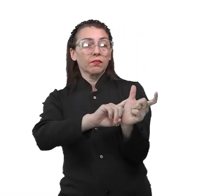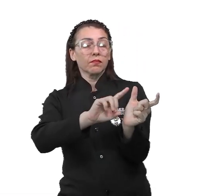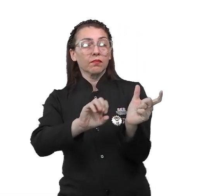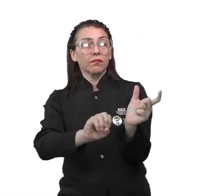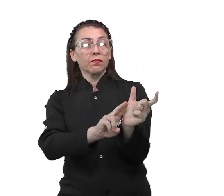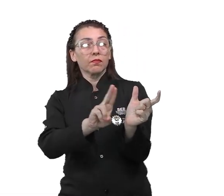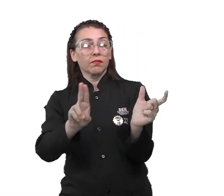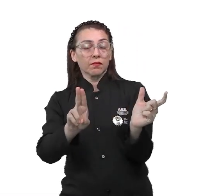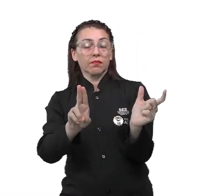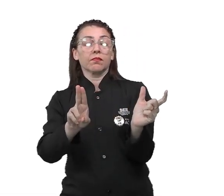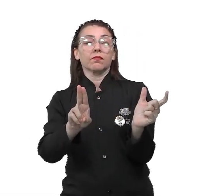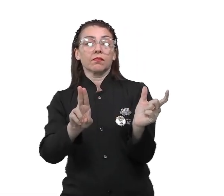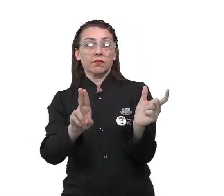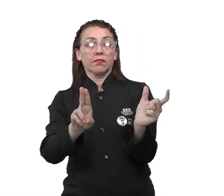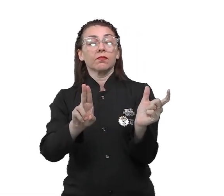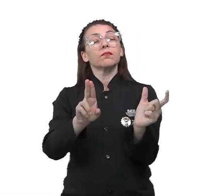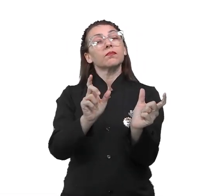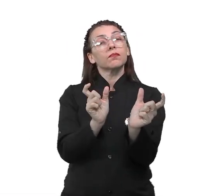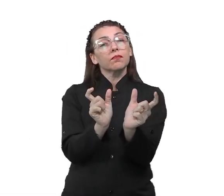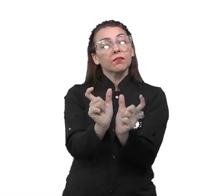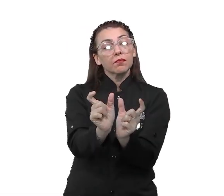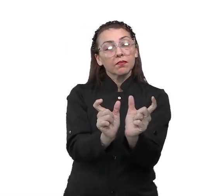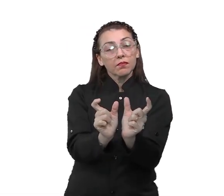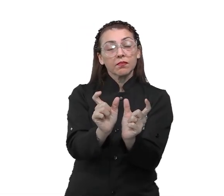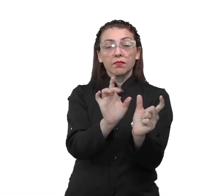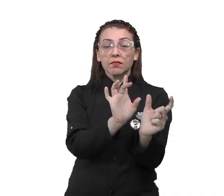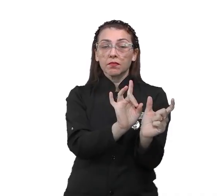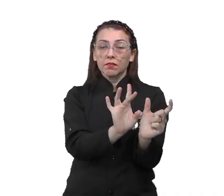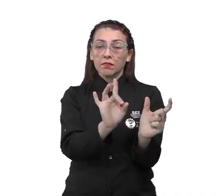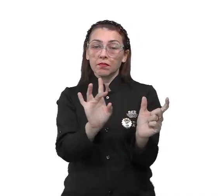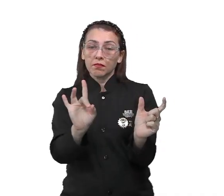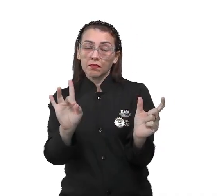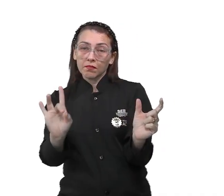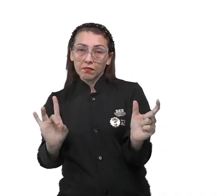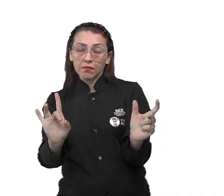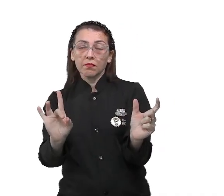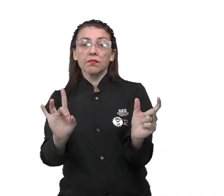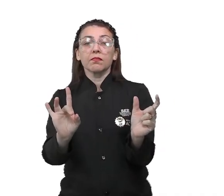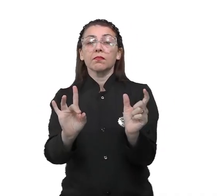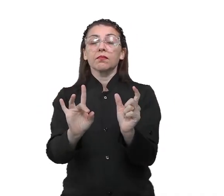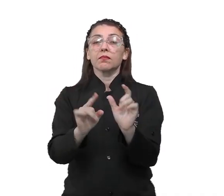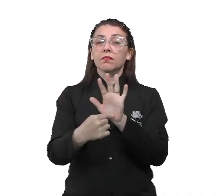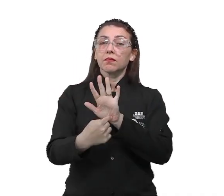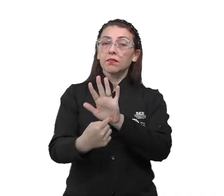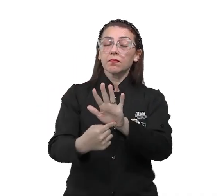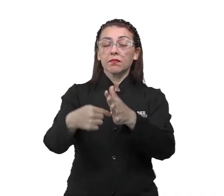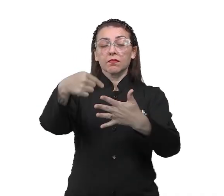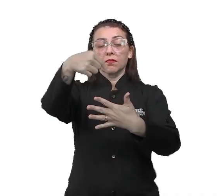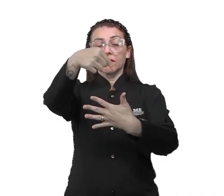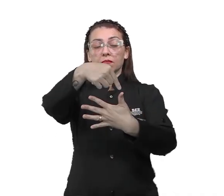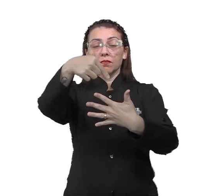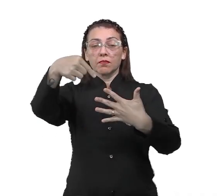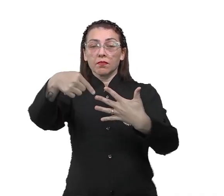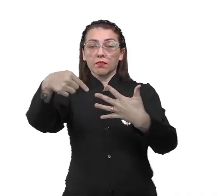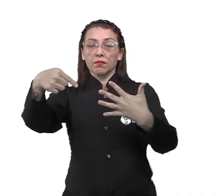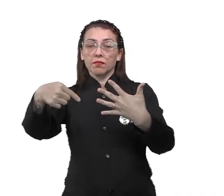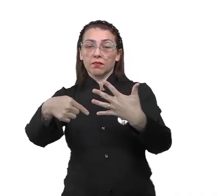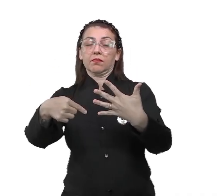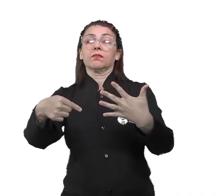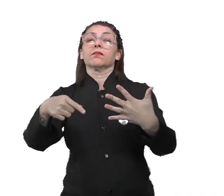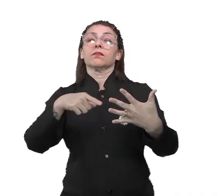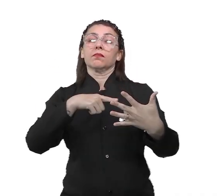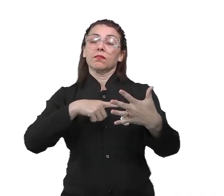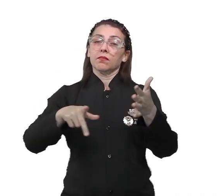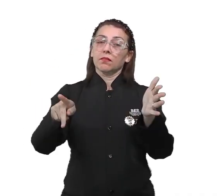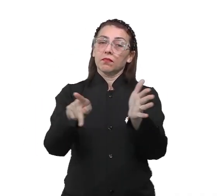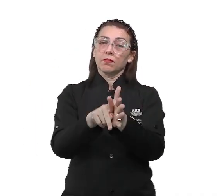em outras palavras, né? Cada um deles menciona um elemento que forma e que